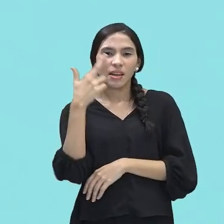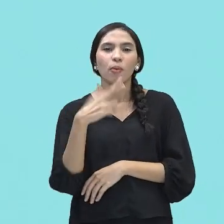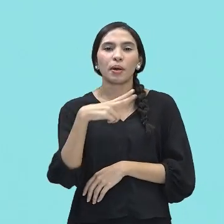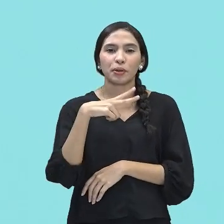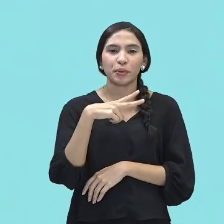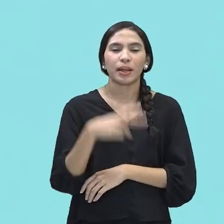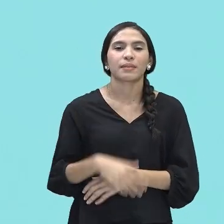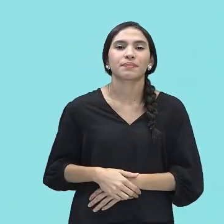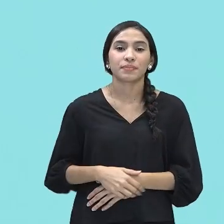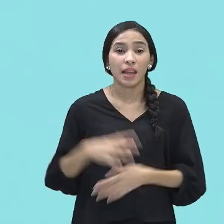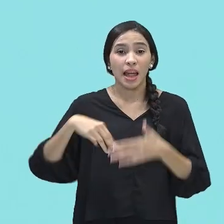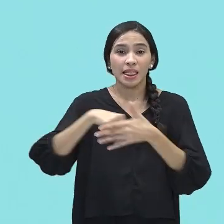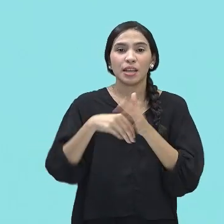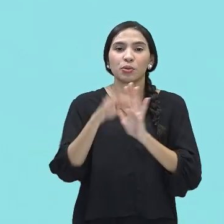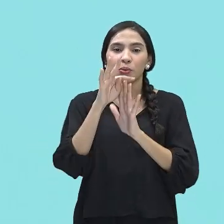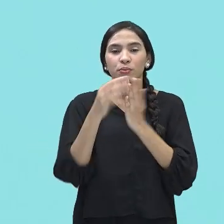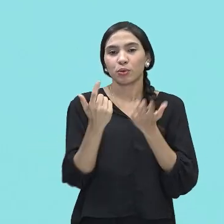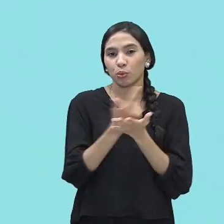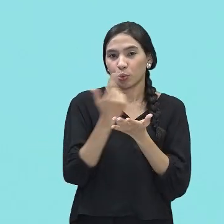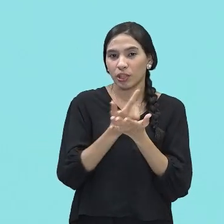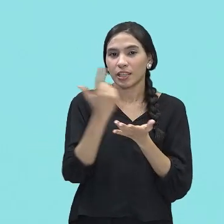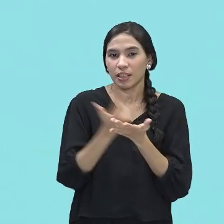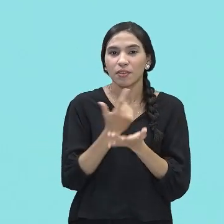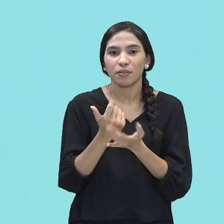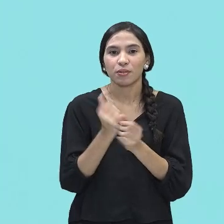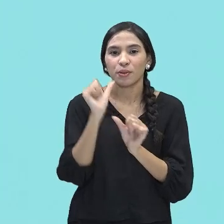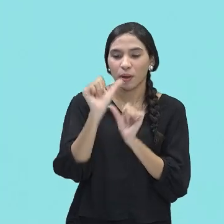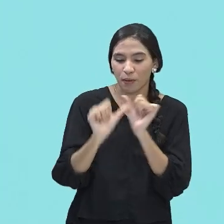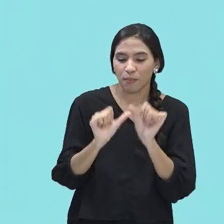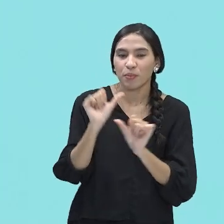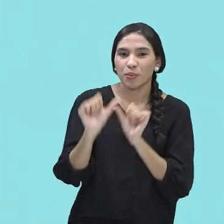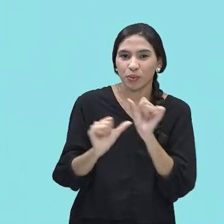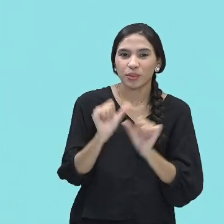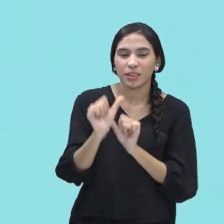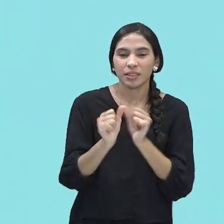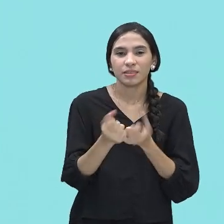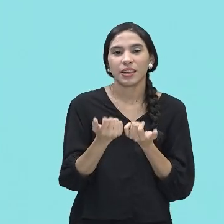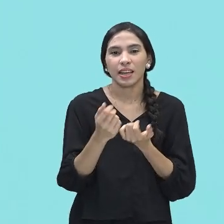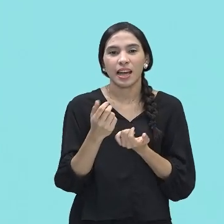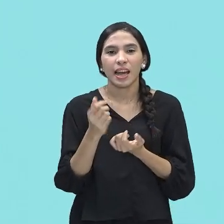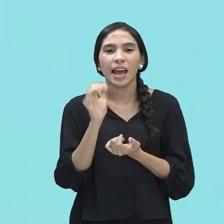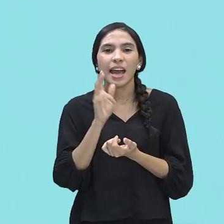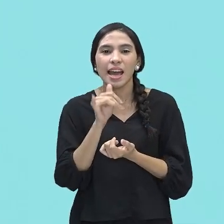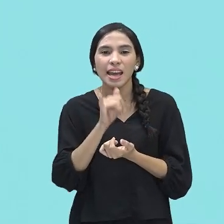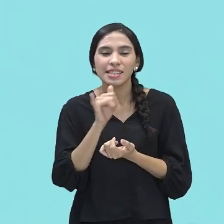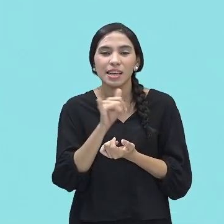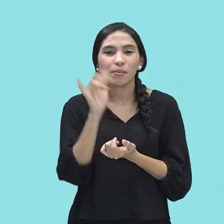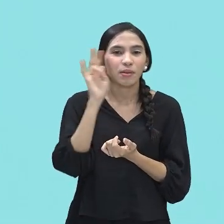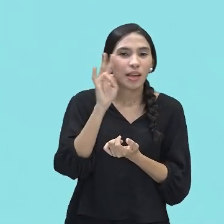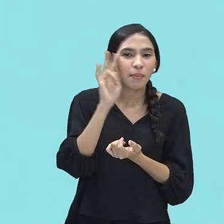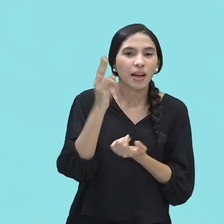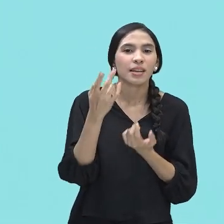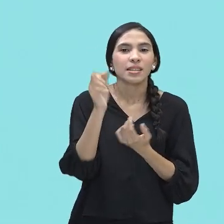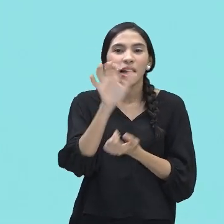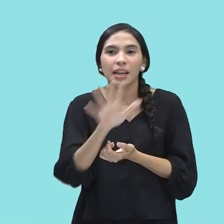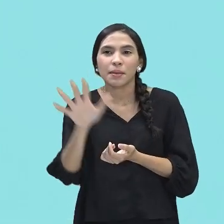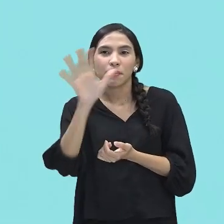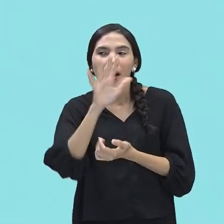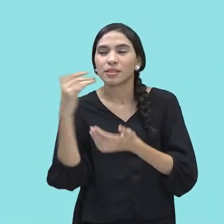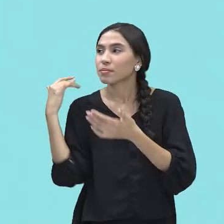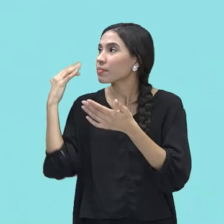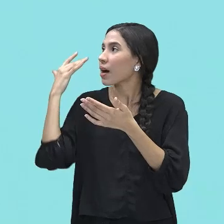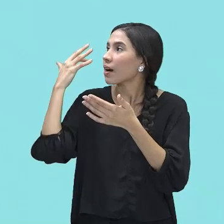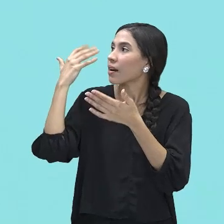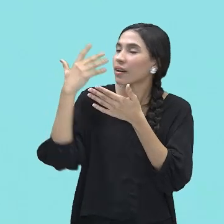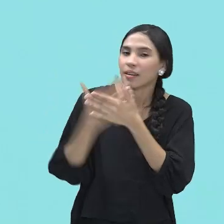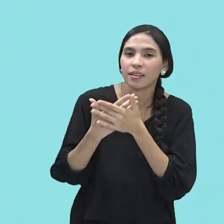que faz? Vai mesclando ali a questão da lembrança, de imagens, de percepções, né? Aprofundando